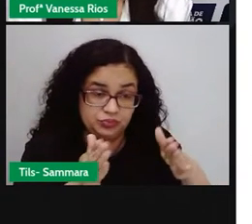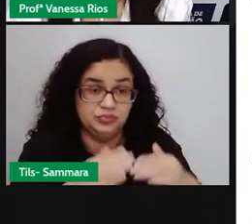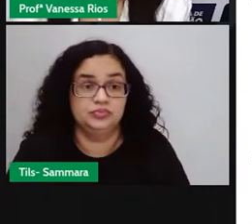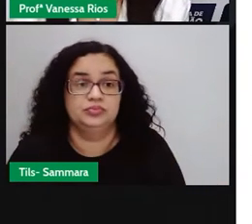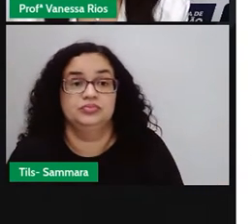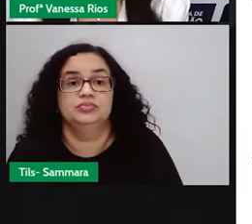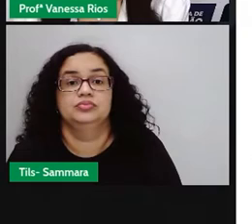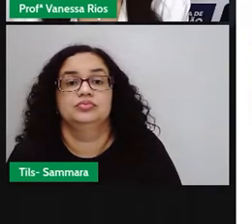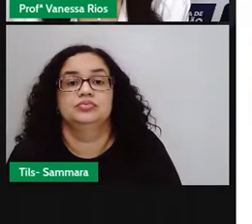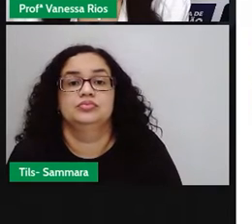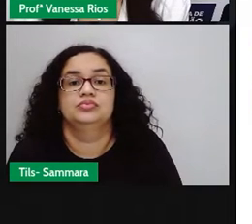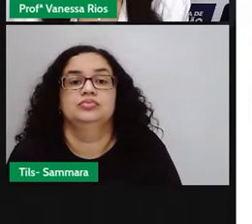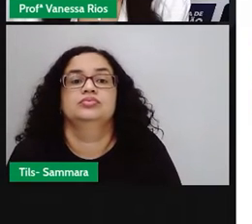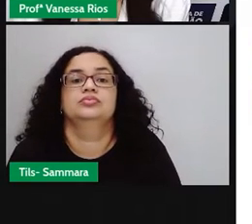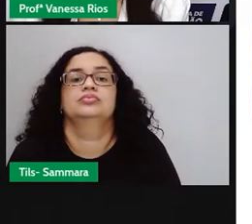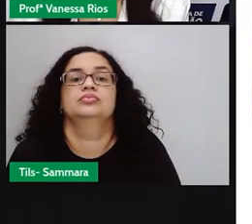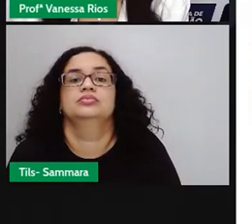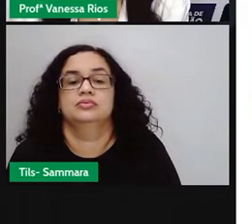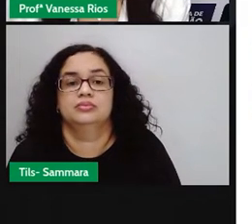tempo.